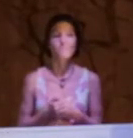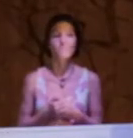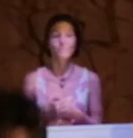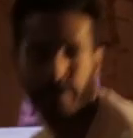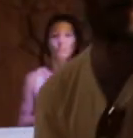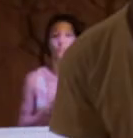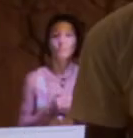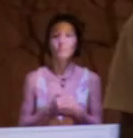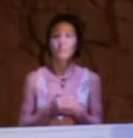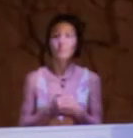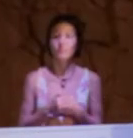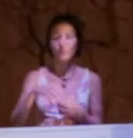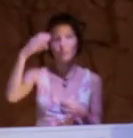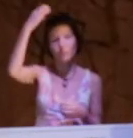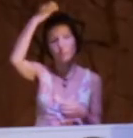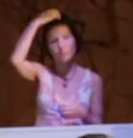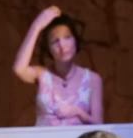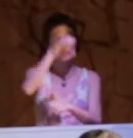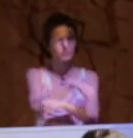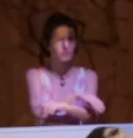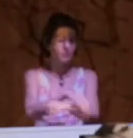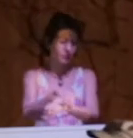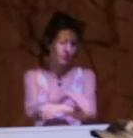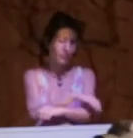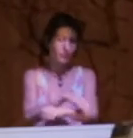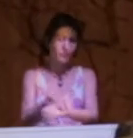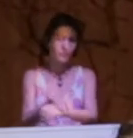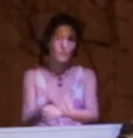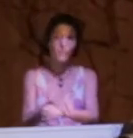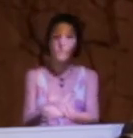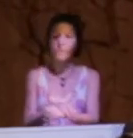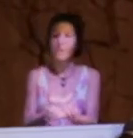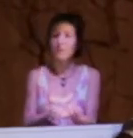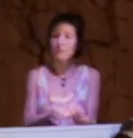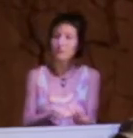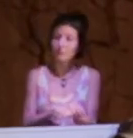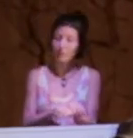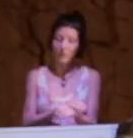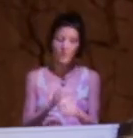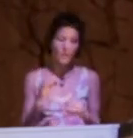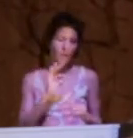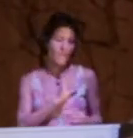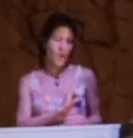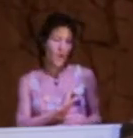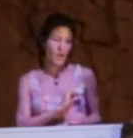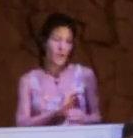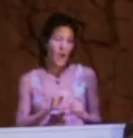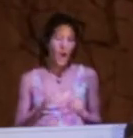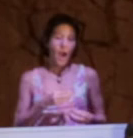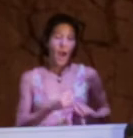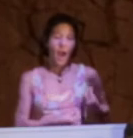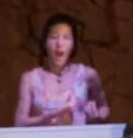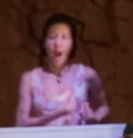Então, o Príncipe da Beira marca para mim a minha passagem como ilustrador